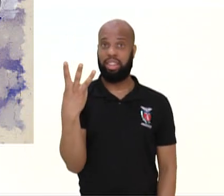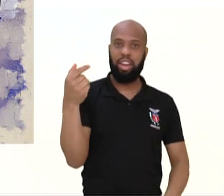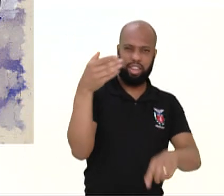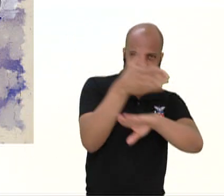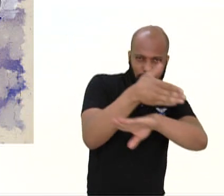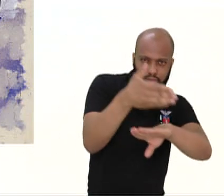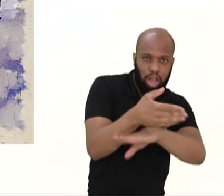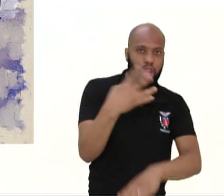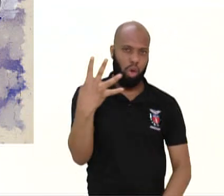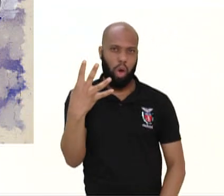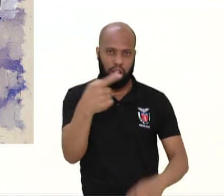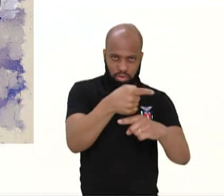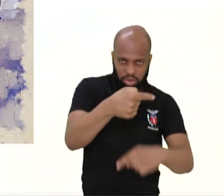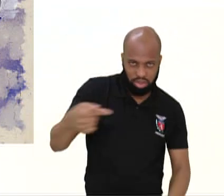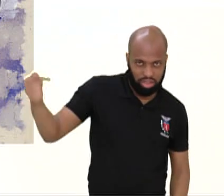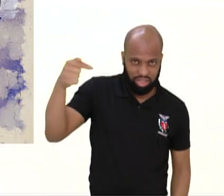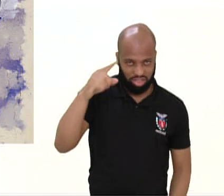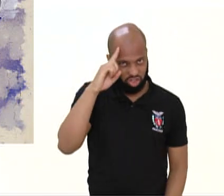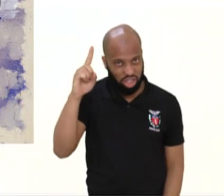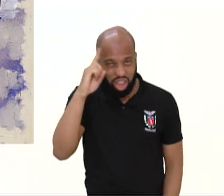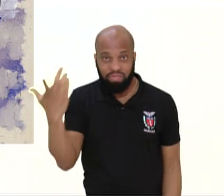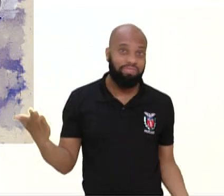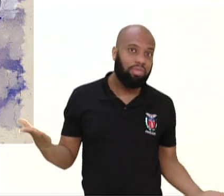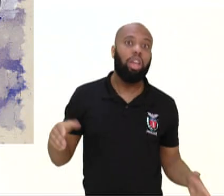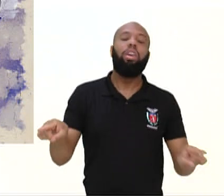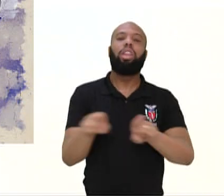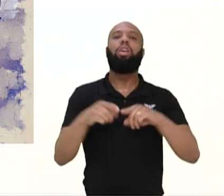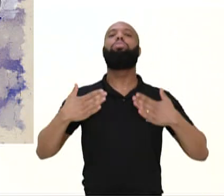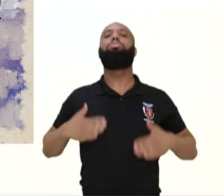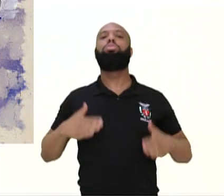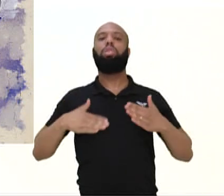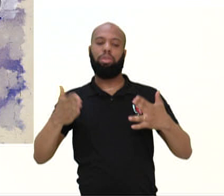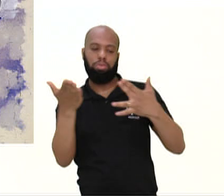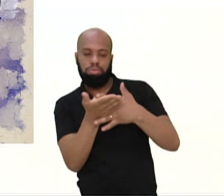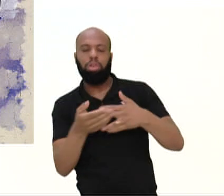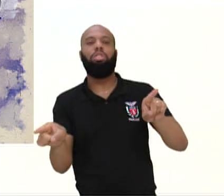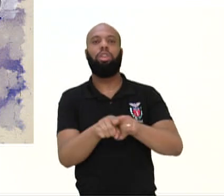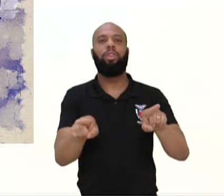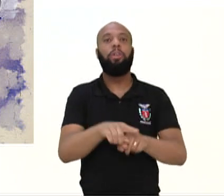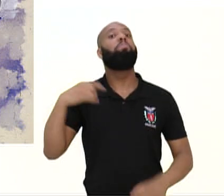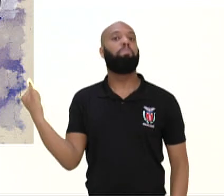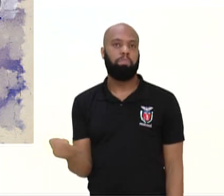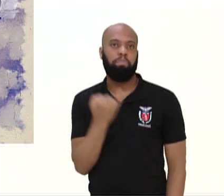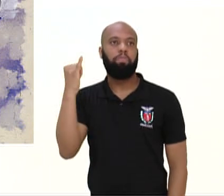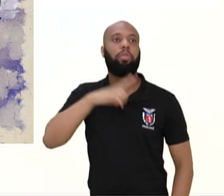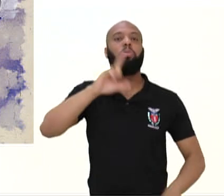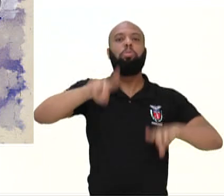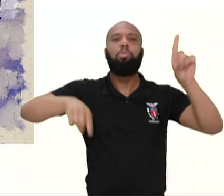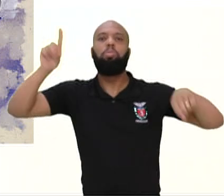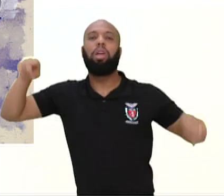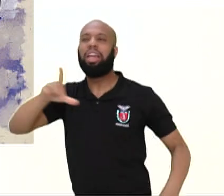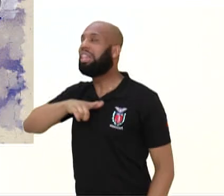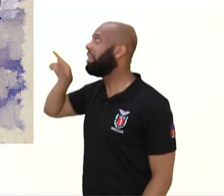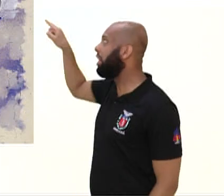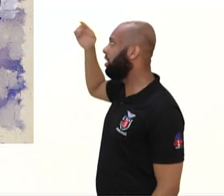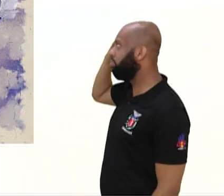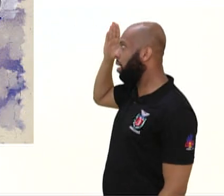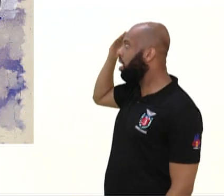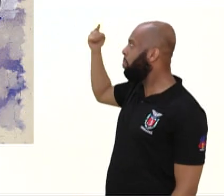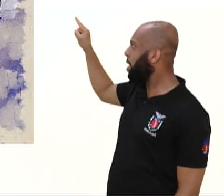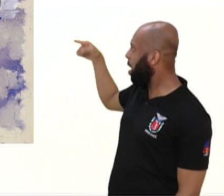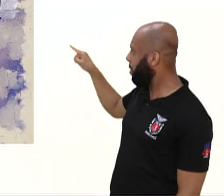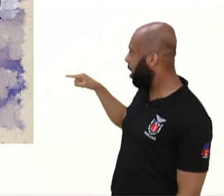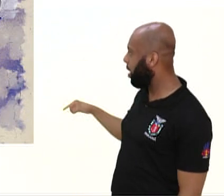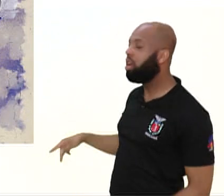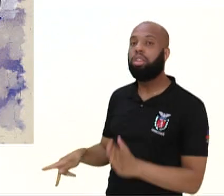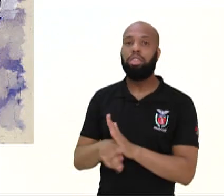semana. E o descanso ou o intervalo. Então, essas são as variáveis importantíssimas